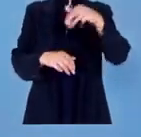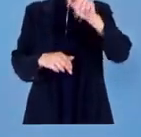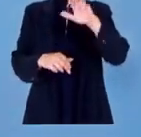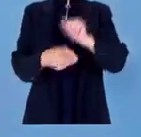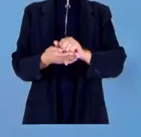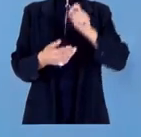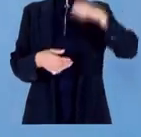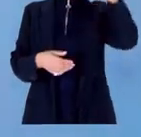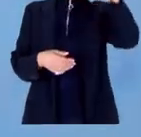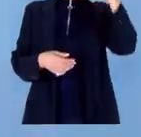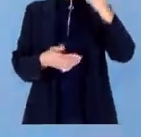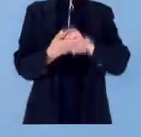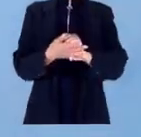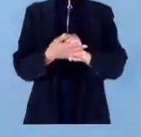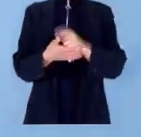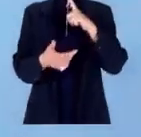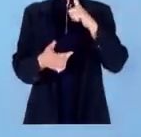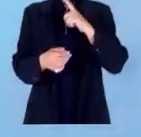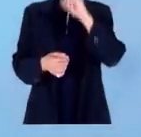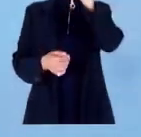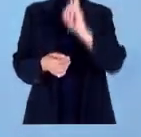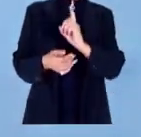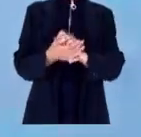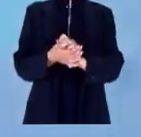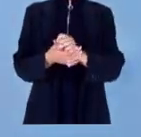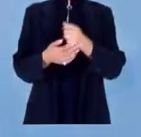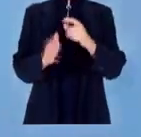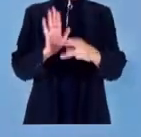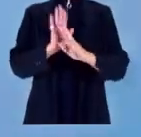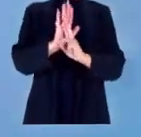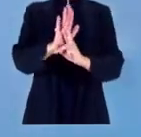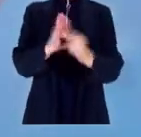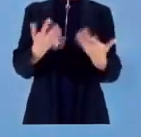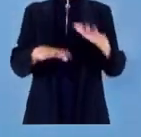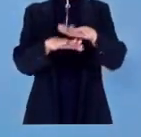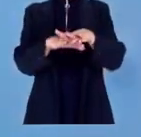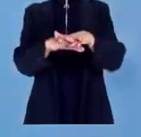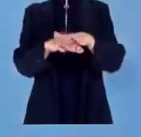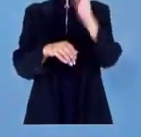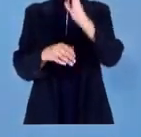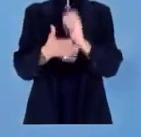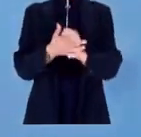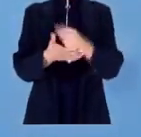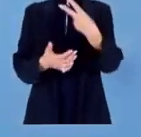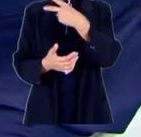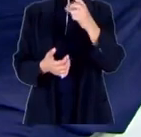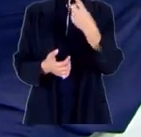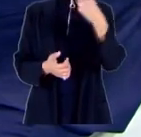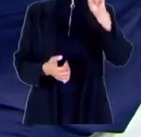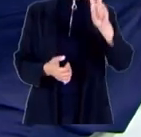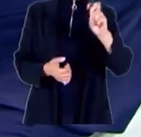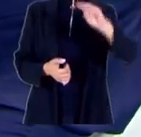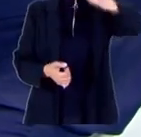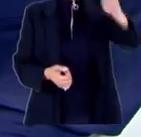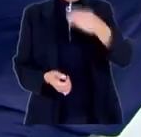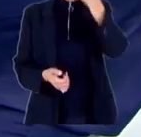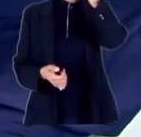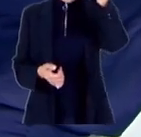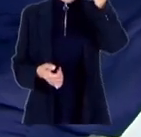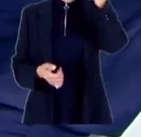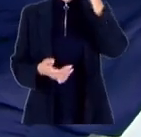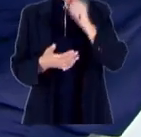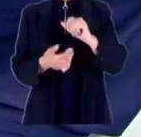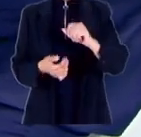uma Senadora tetraplégica que representa a inclusão que nós queremos para o Brasil o Brasil tem que ser 215 milhões de brasileiros nós temos